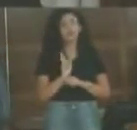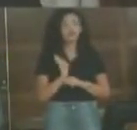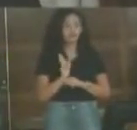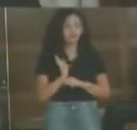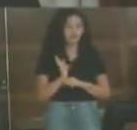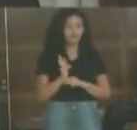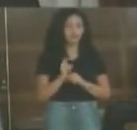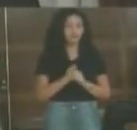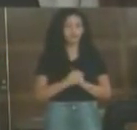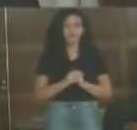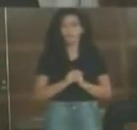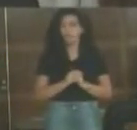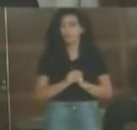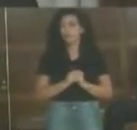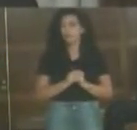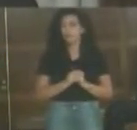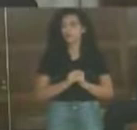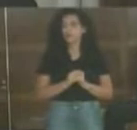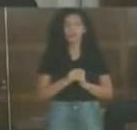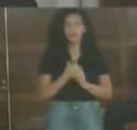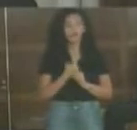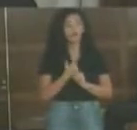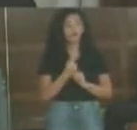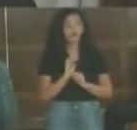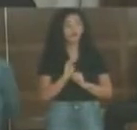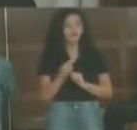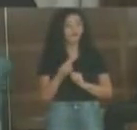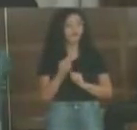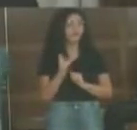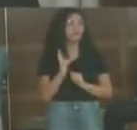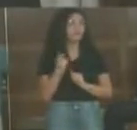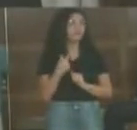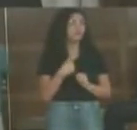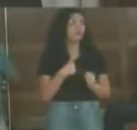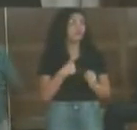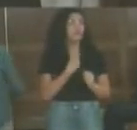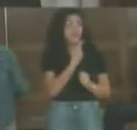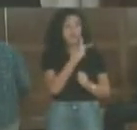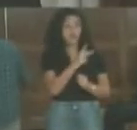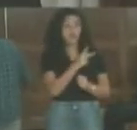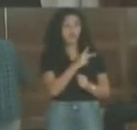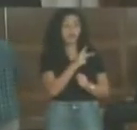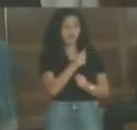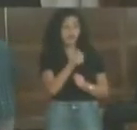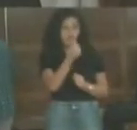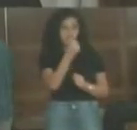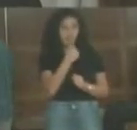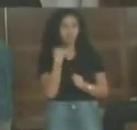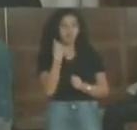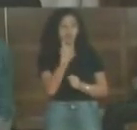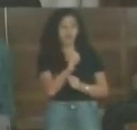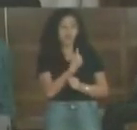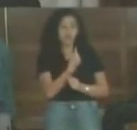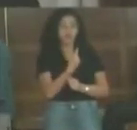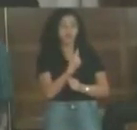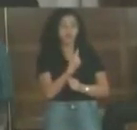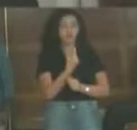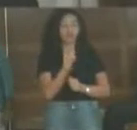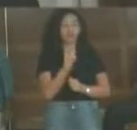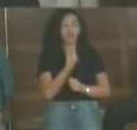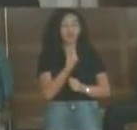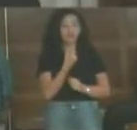Bem, esses 20 milhões de reais que eu estou perguntando é dinheiro seu, nosso, dinheiro dos